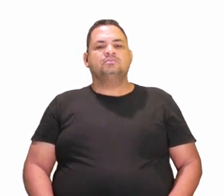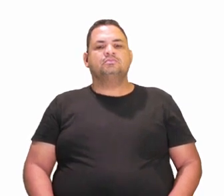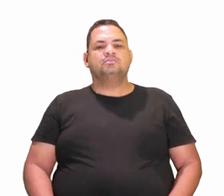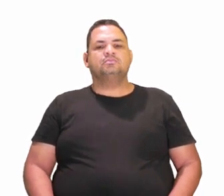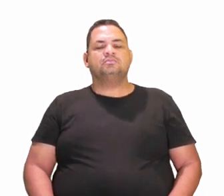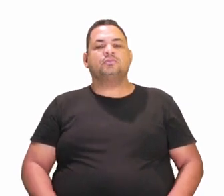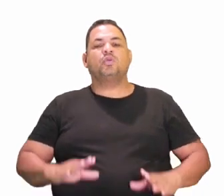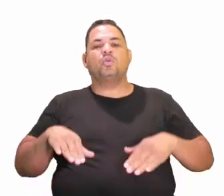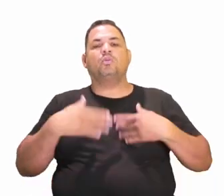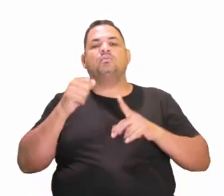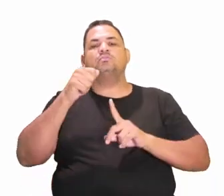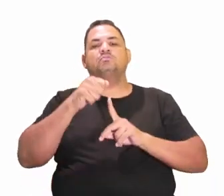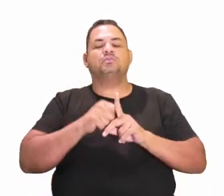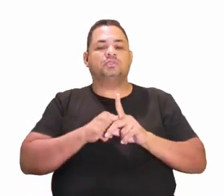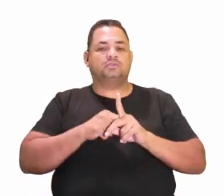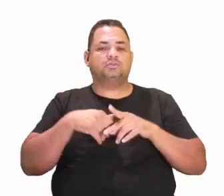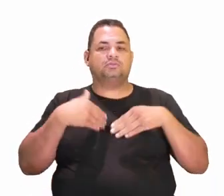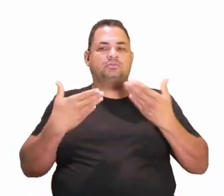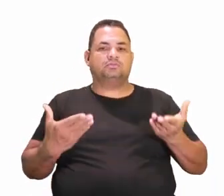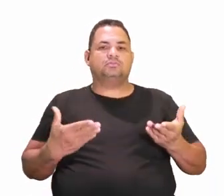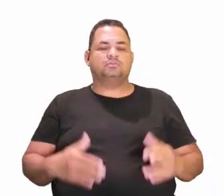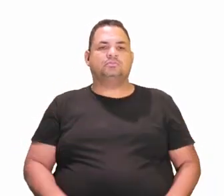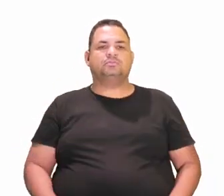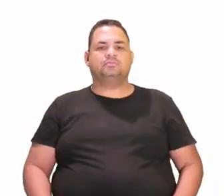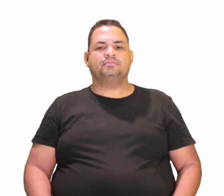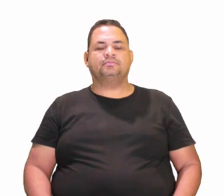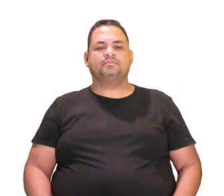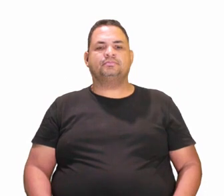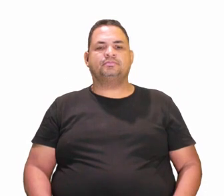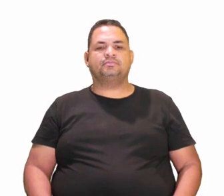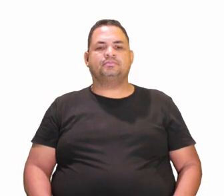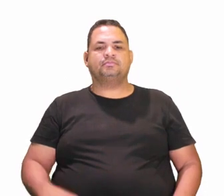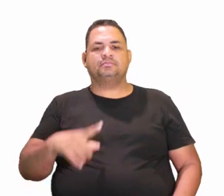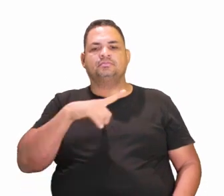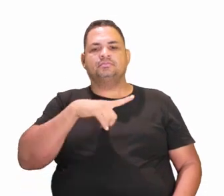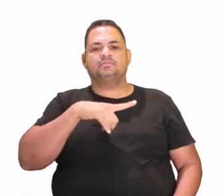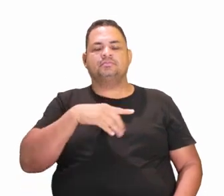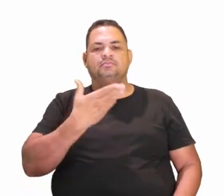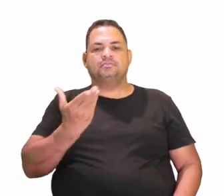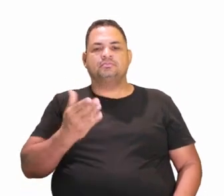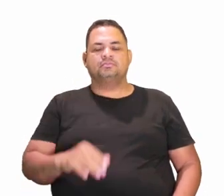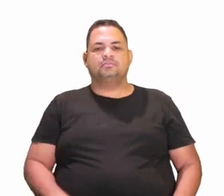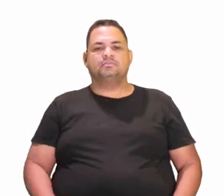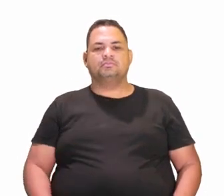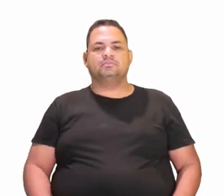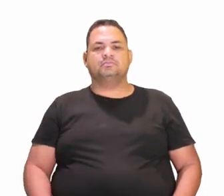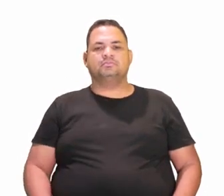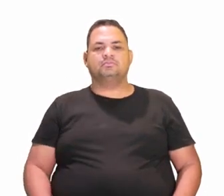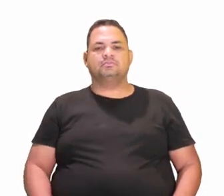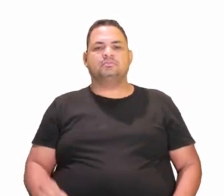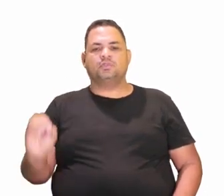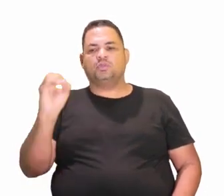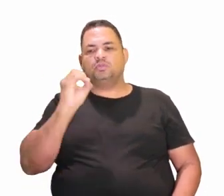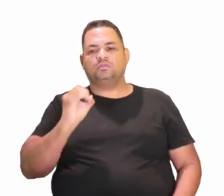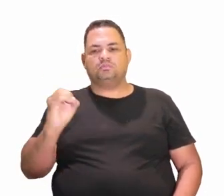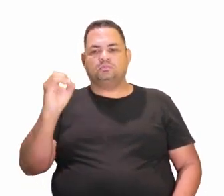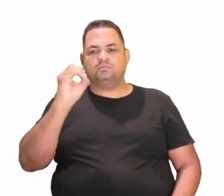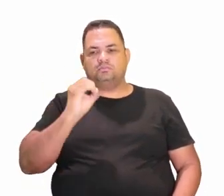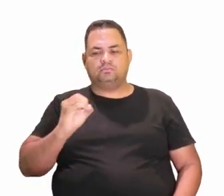E que mês começa o Halloween? Na verdade, que mês que temos o Halloween? October.